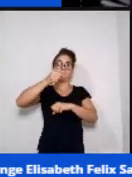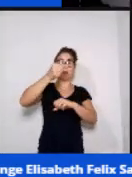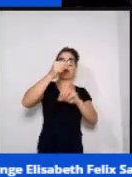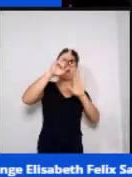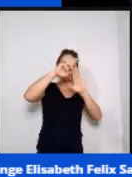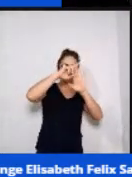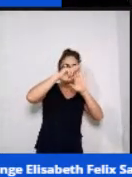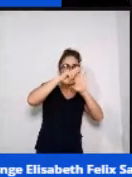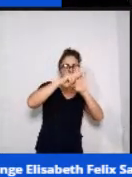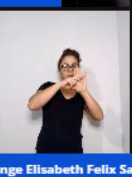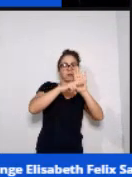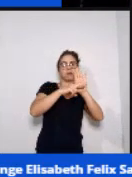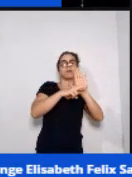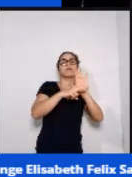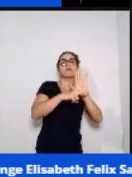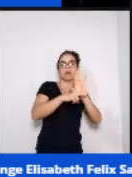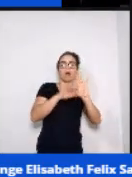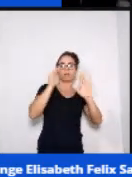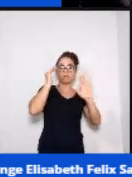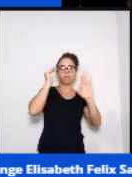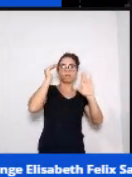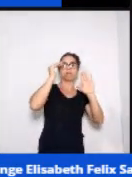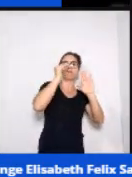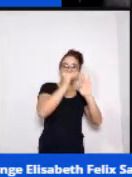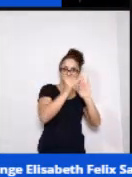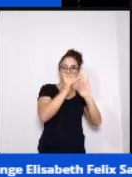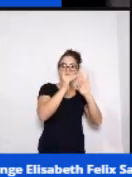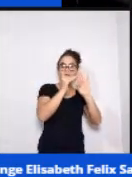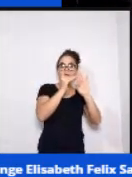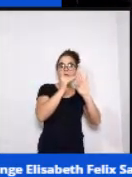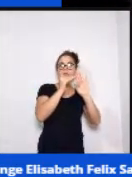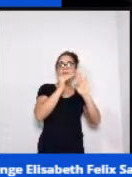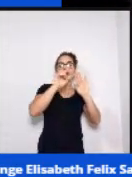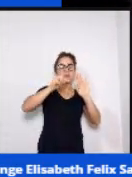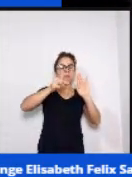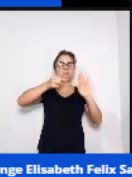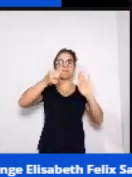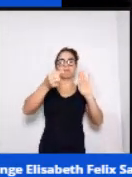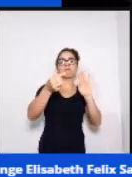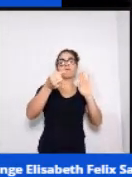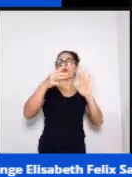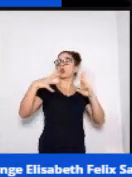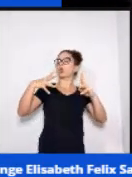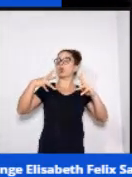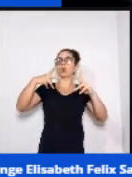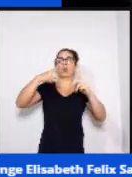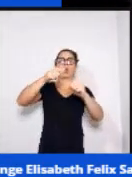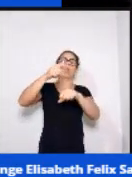né? Além das cidades, dos municípios, né? Depois foi em todo o nosso país.